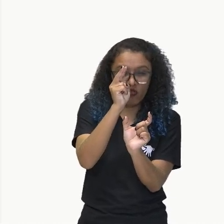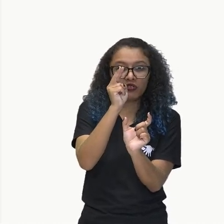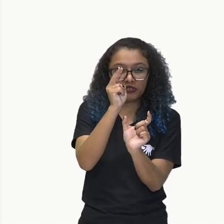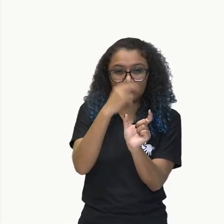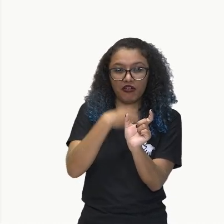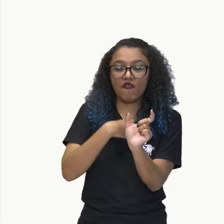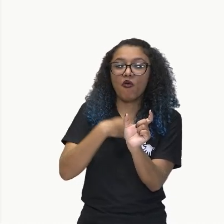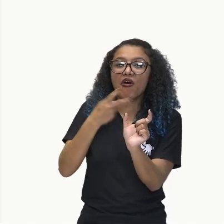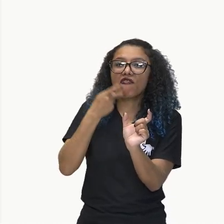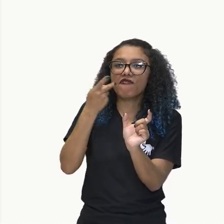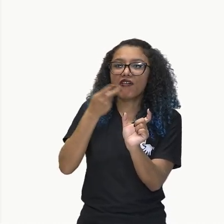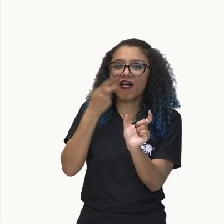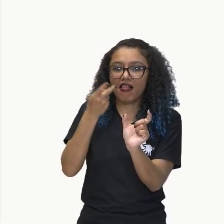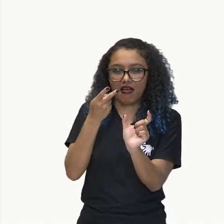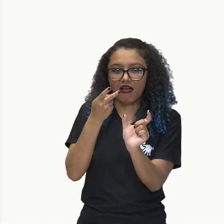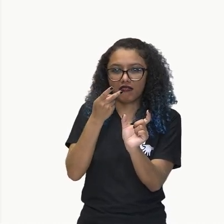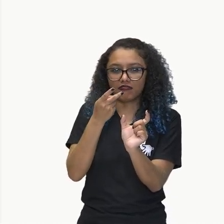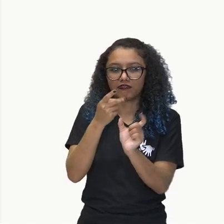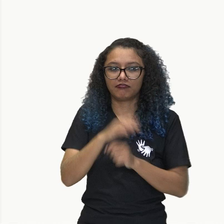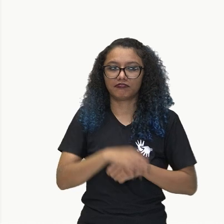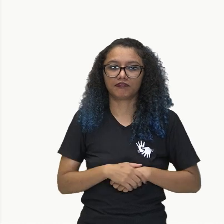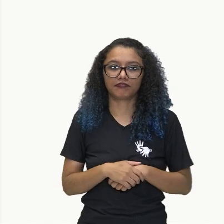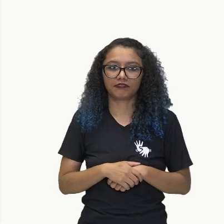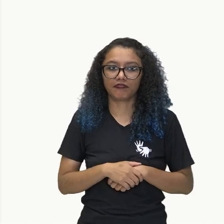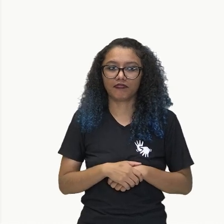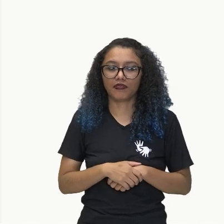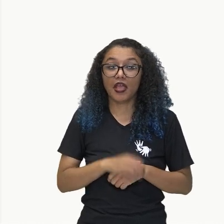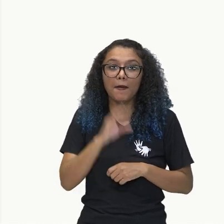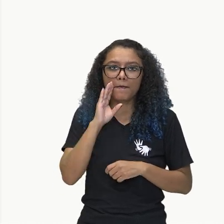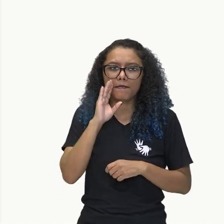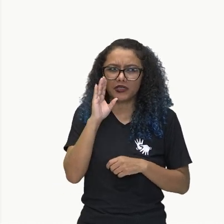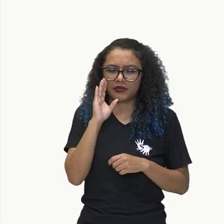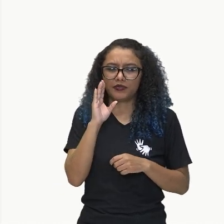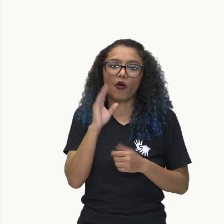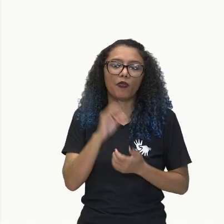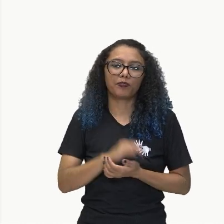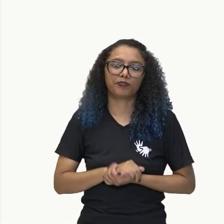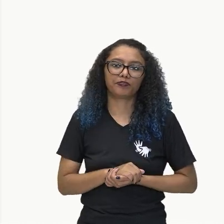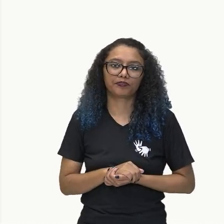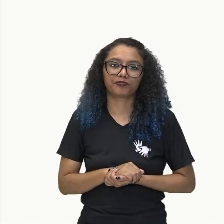palavra. Então, significa que no português,